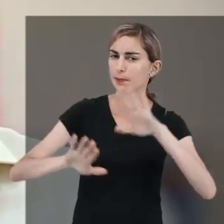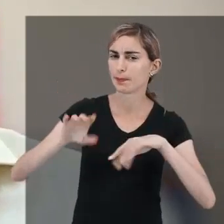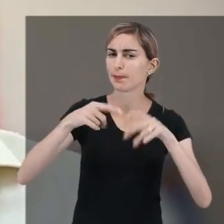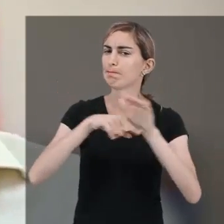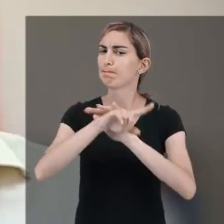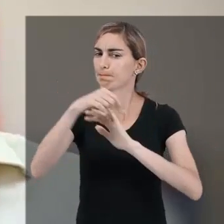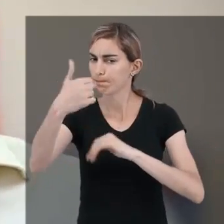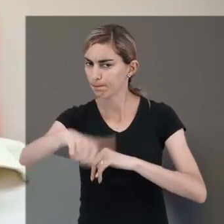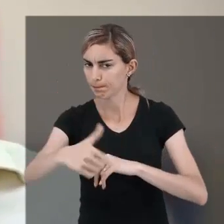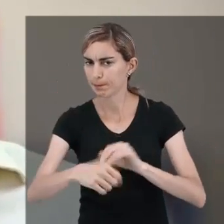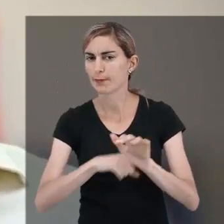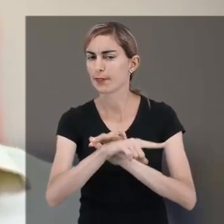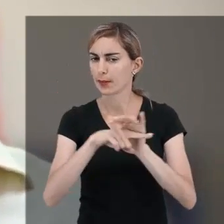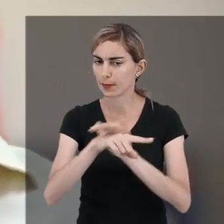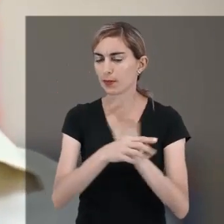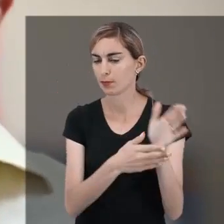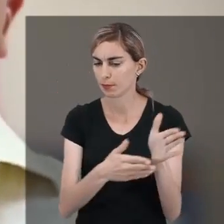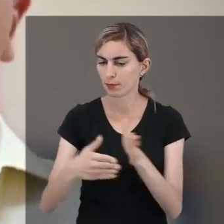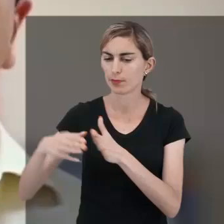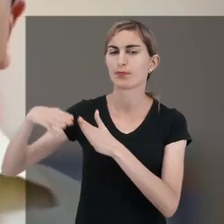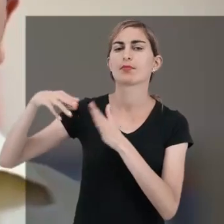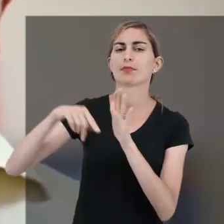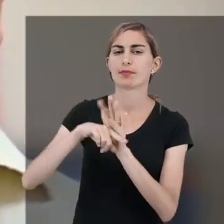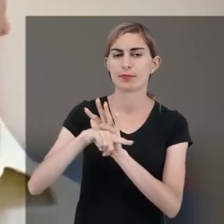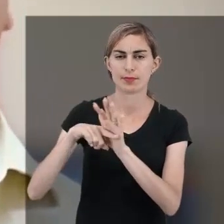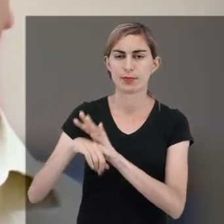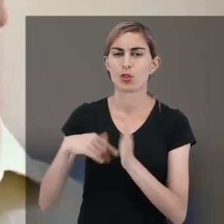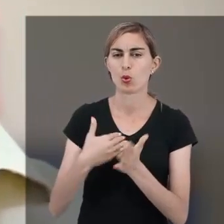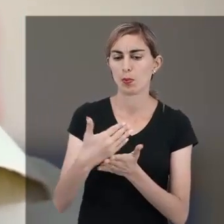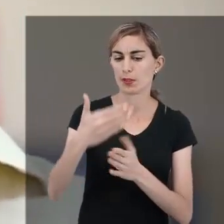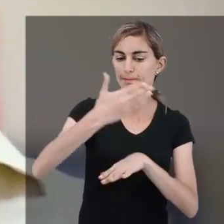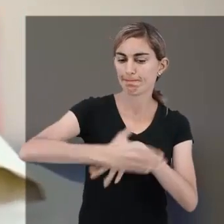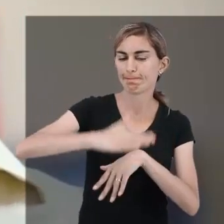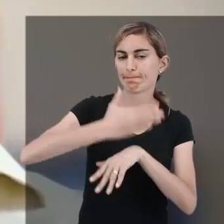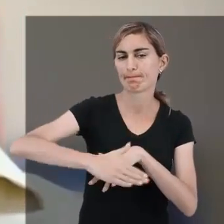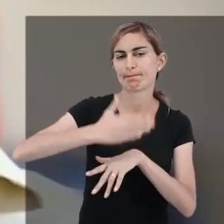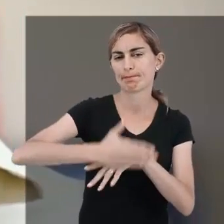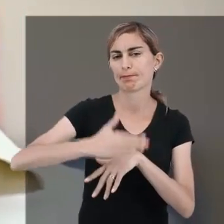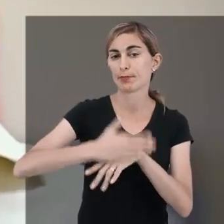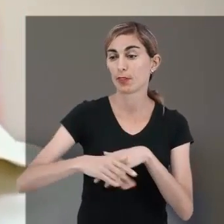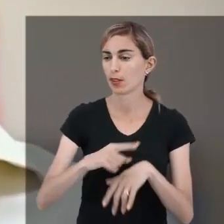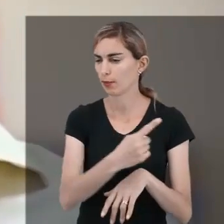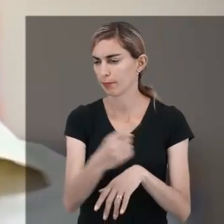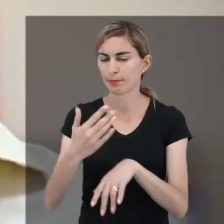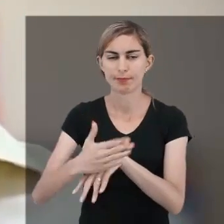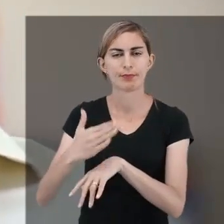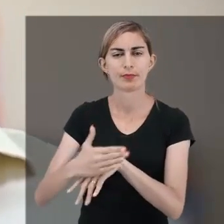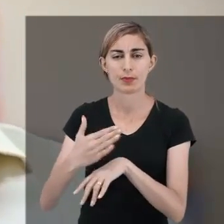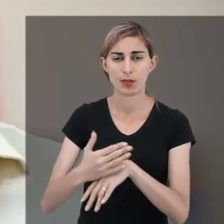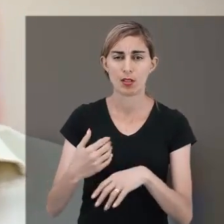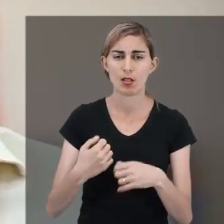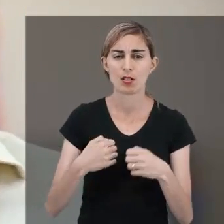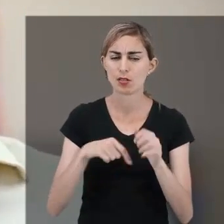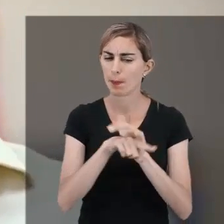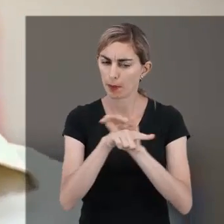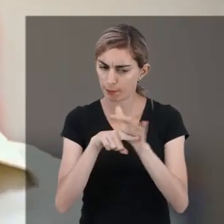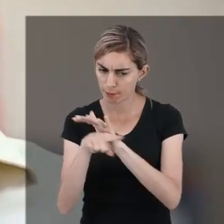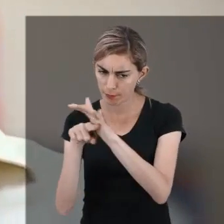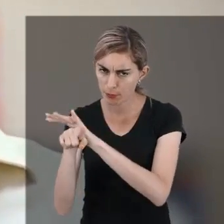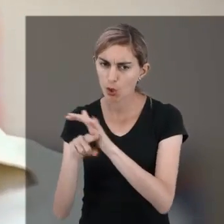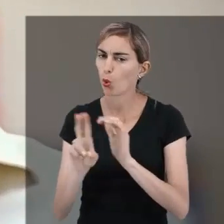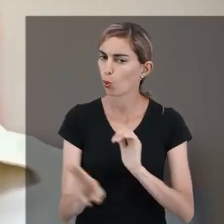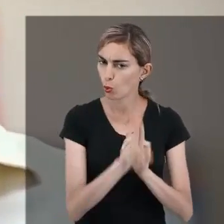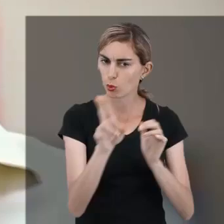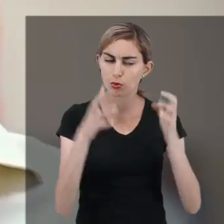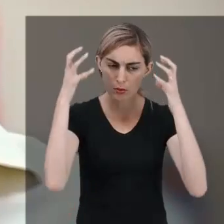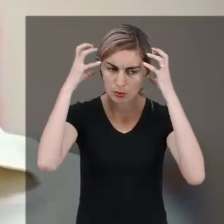esse monitoramento. Esse monitoramento ele começa também a partir do treinamento. A gente vai treinar e a gente deve fiscalizar a